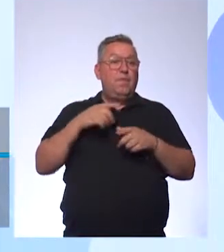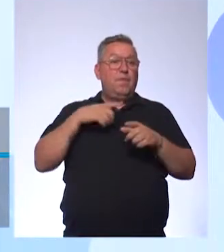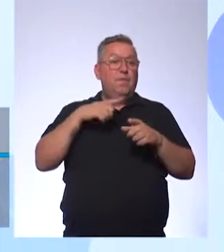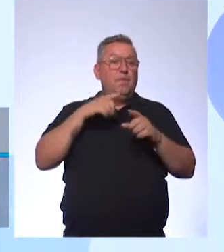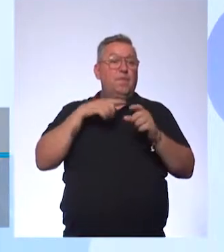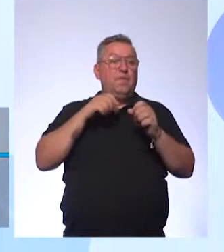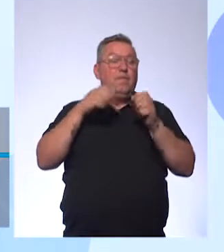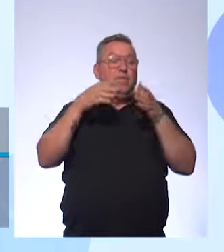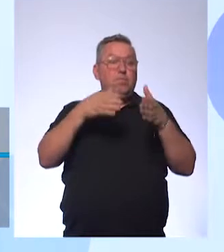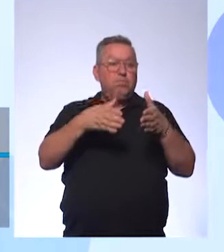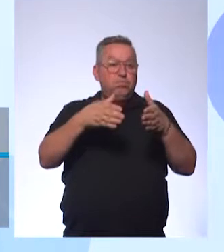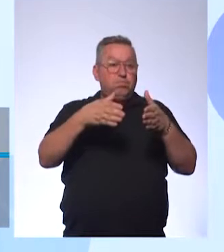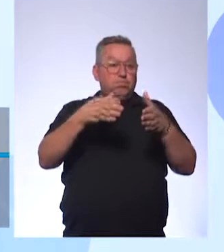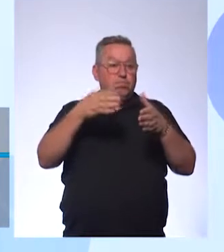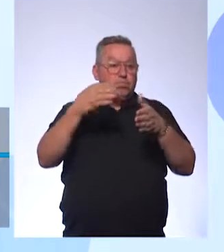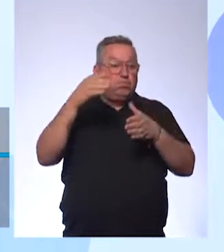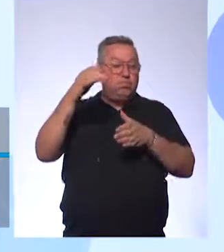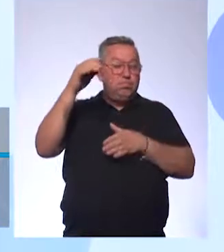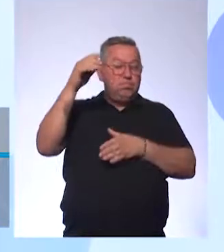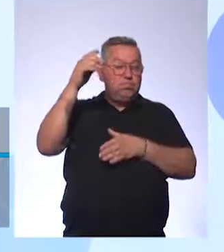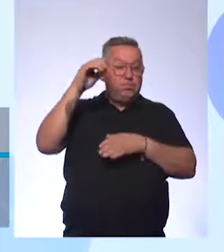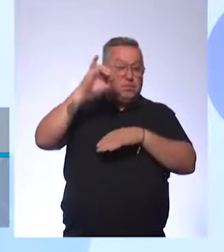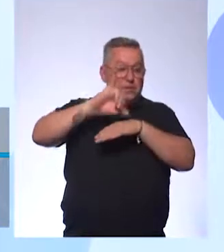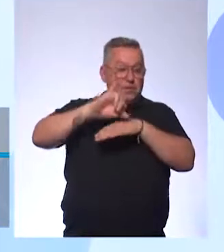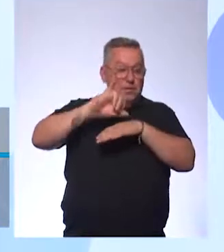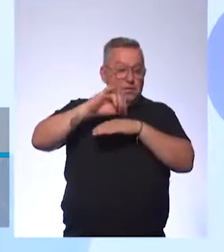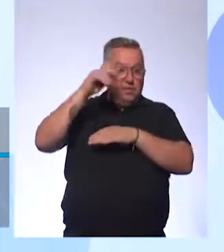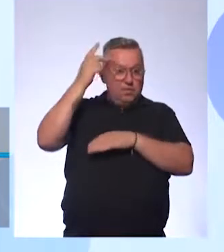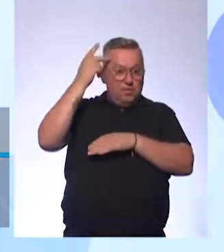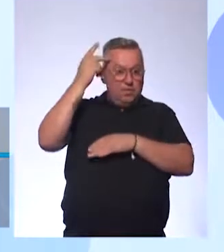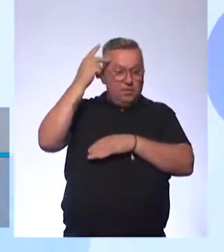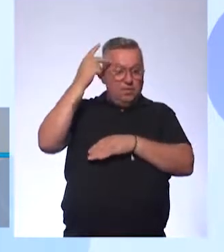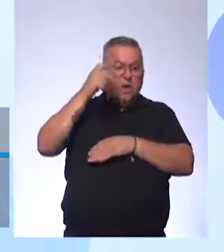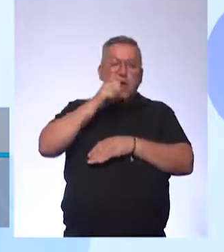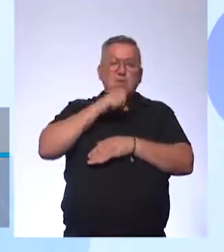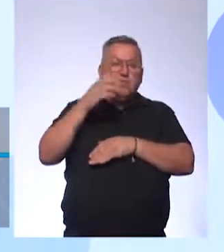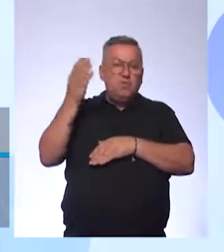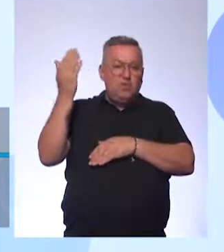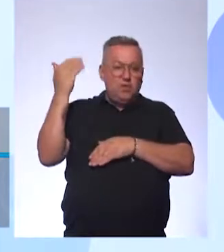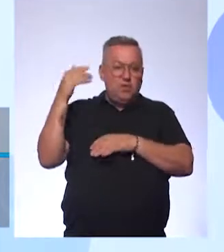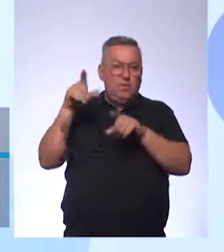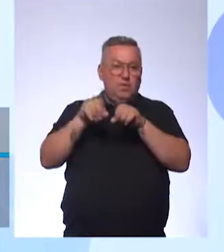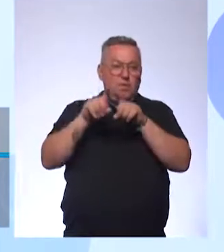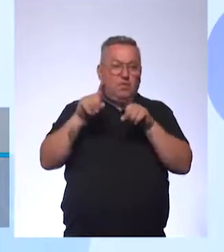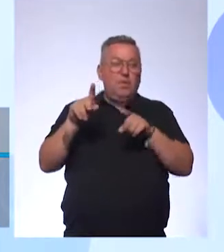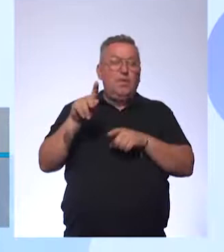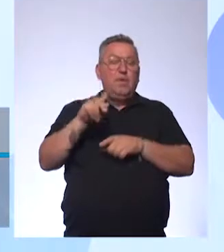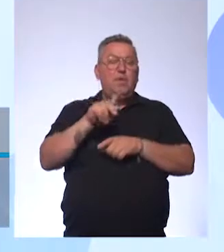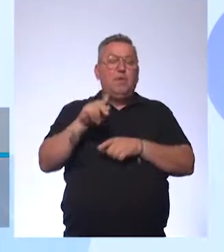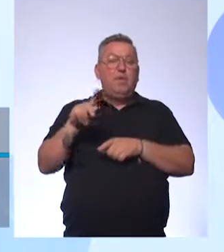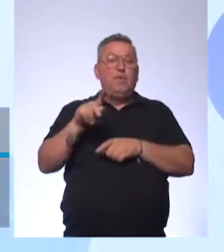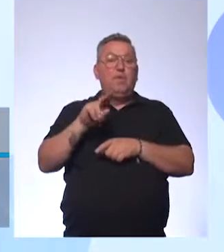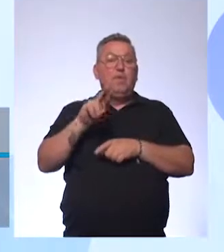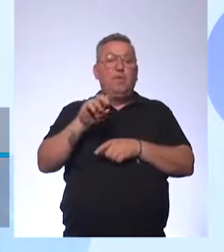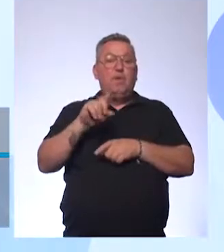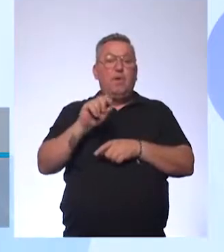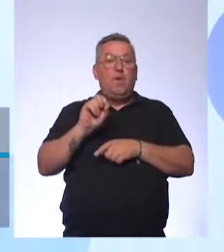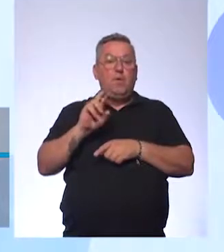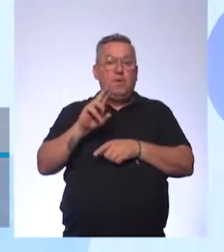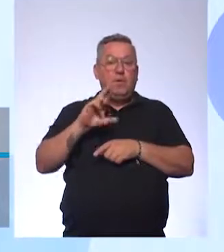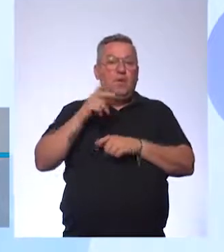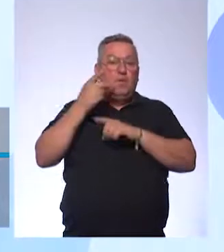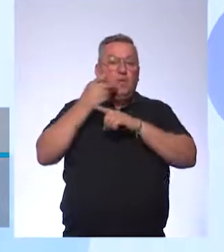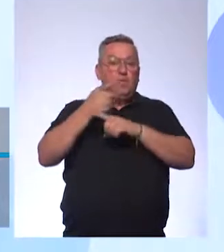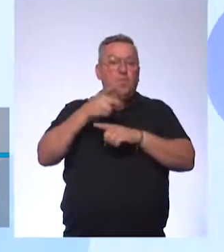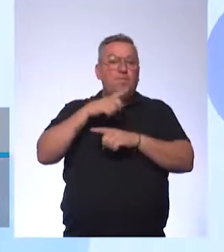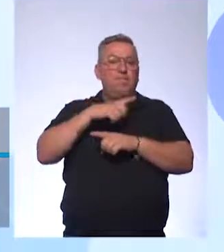Centro Antigo. Então, o pro Silvio Luiz fez esse tour no Centro Antigo. O pro Walter, ele disse que já visitou e realmente